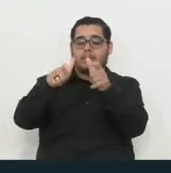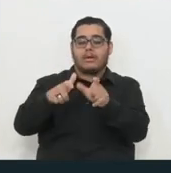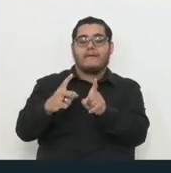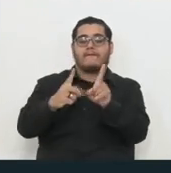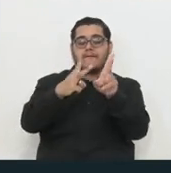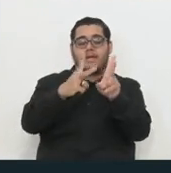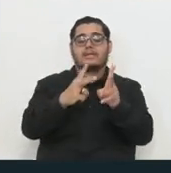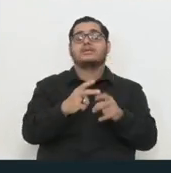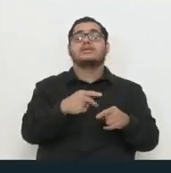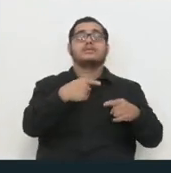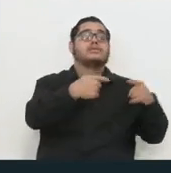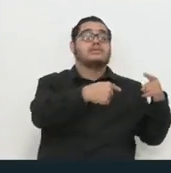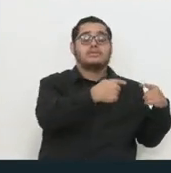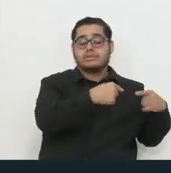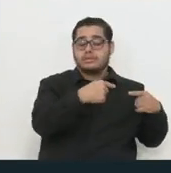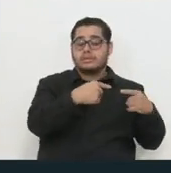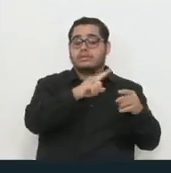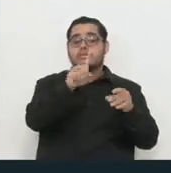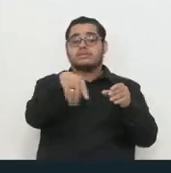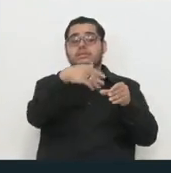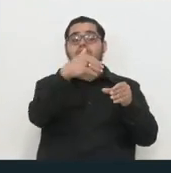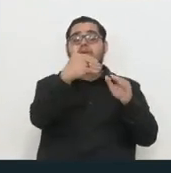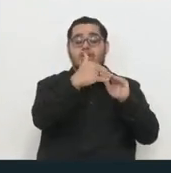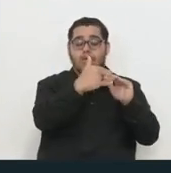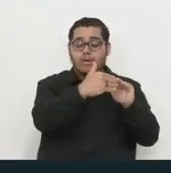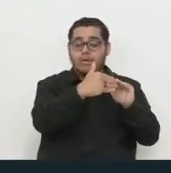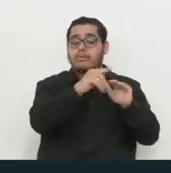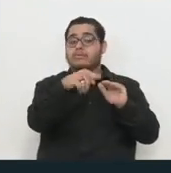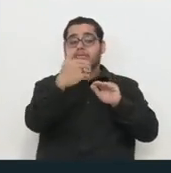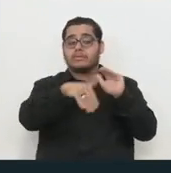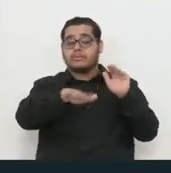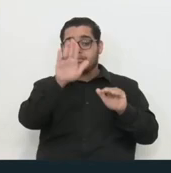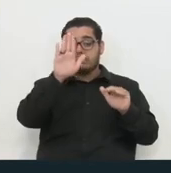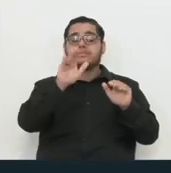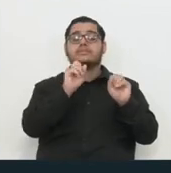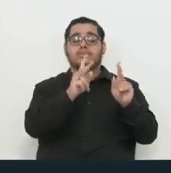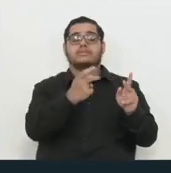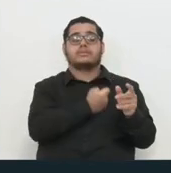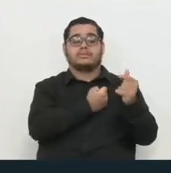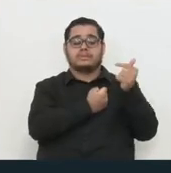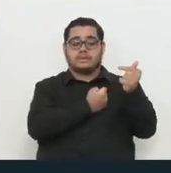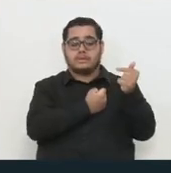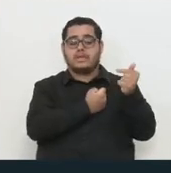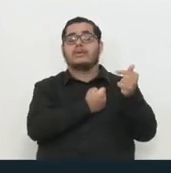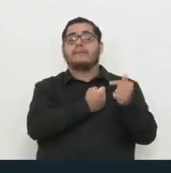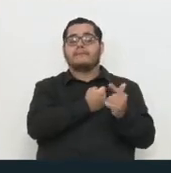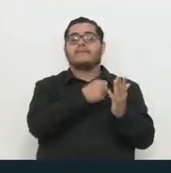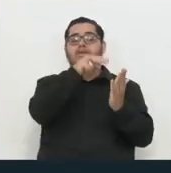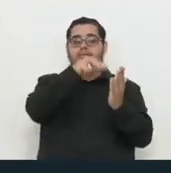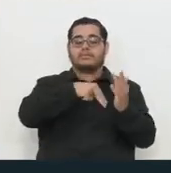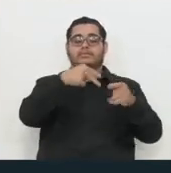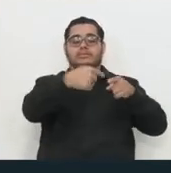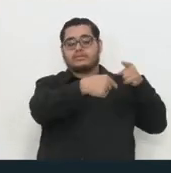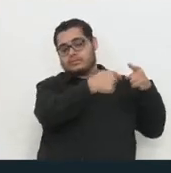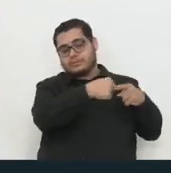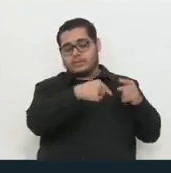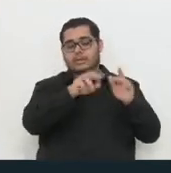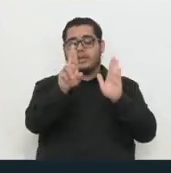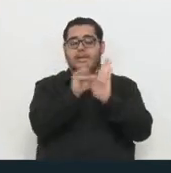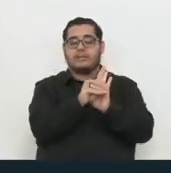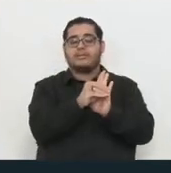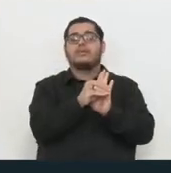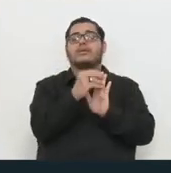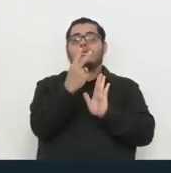vereadores se manifestem encerrado a votação em caminhos sete 17 leitura discussão e votação do requerimento 453